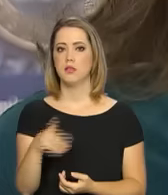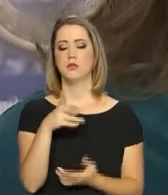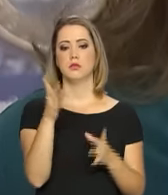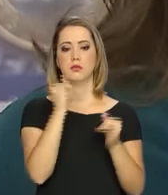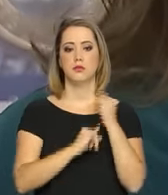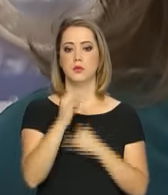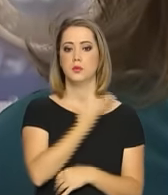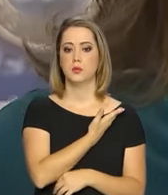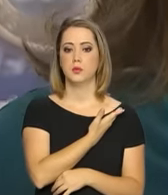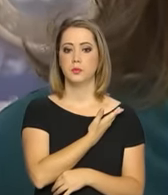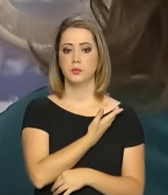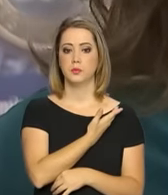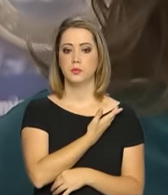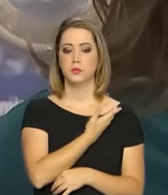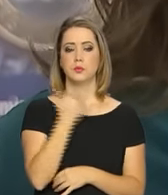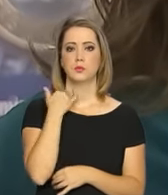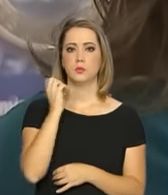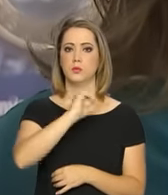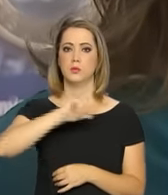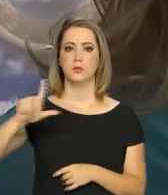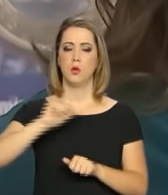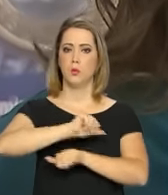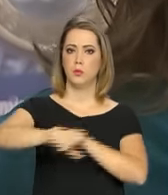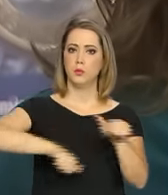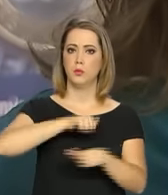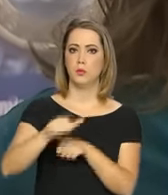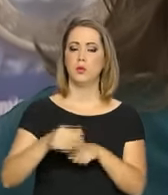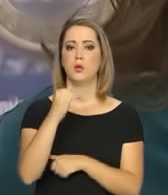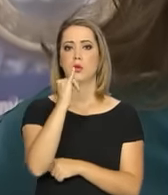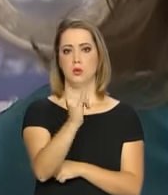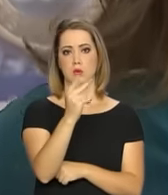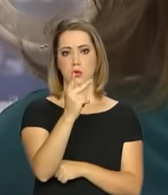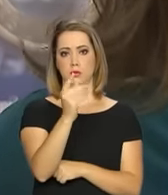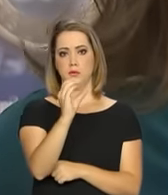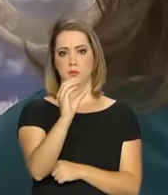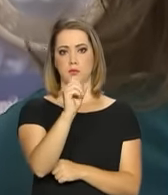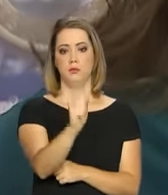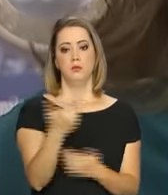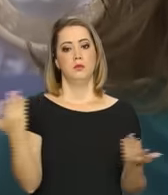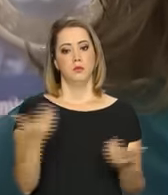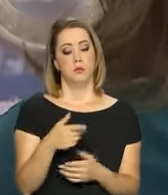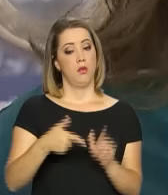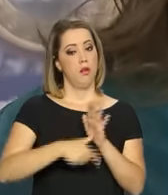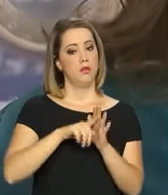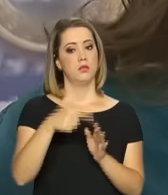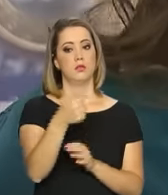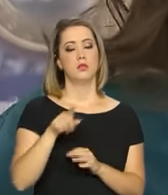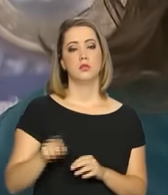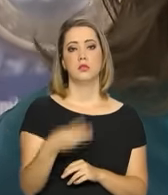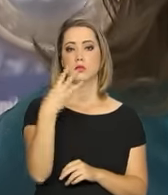informações o banco central mudou a previsão para o índice de preços ao consumidor amplo IPCA de 7 3%